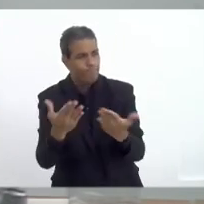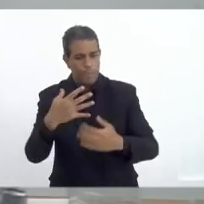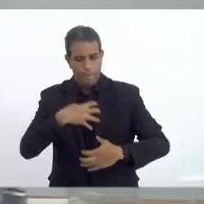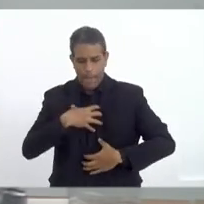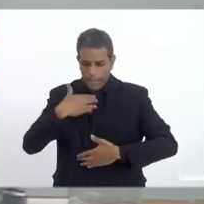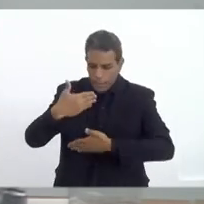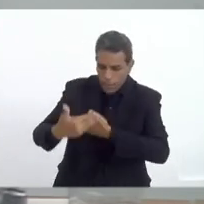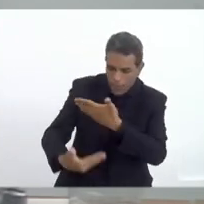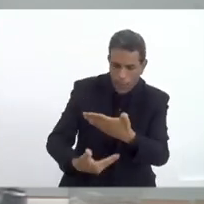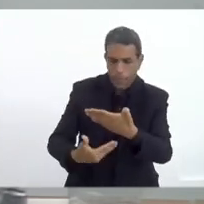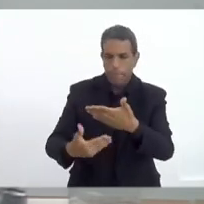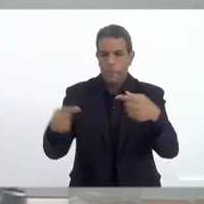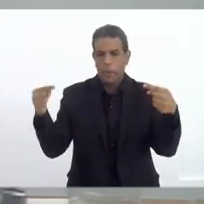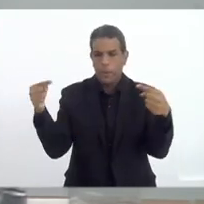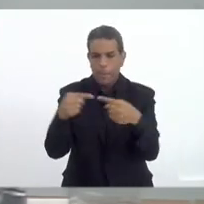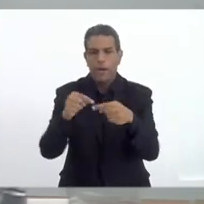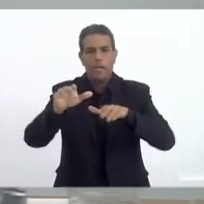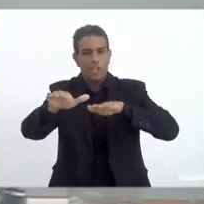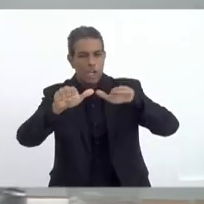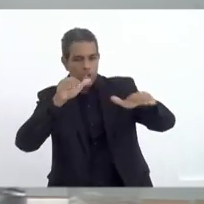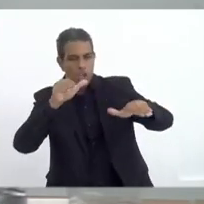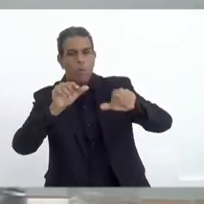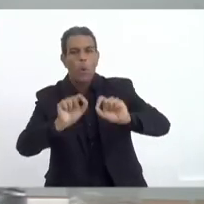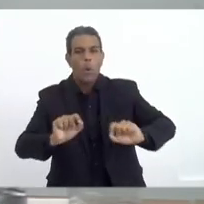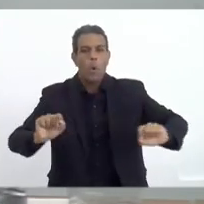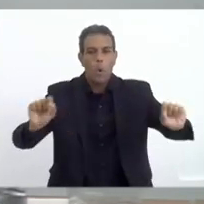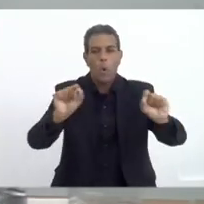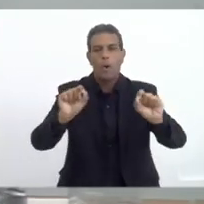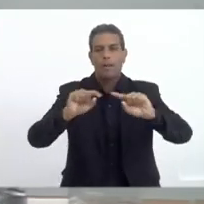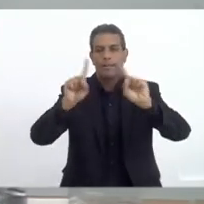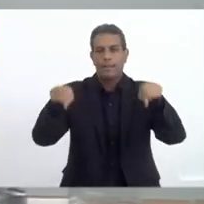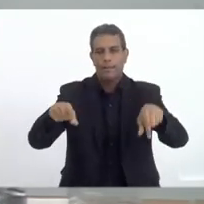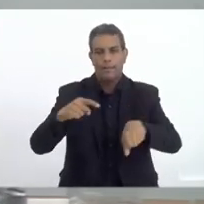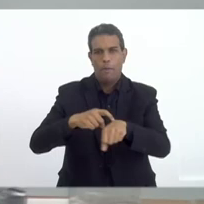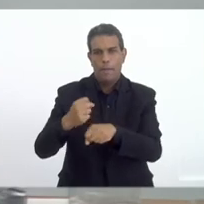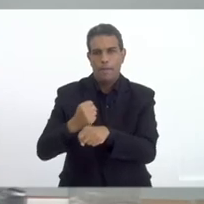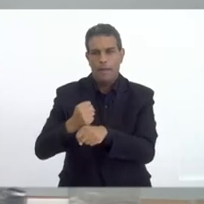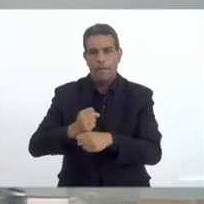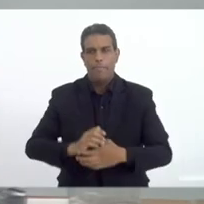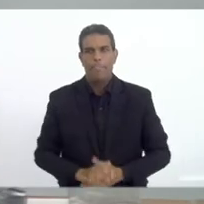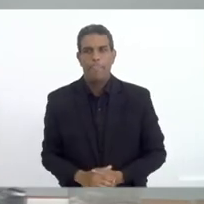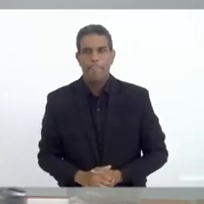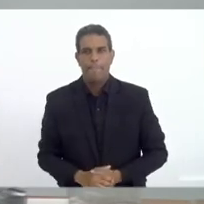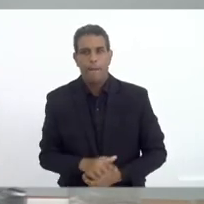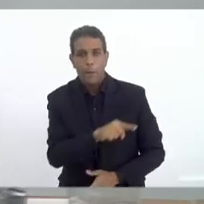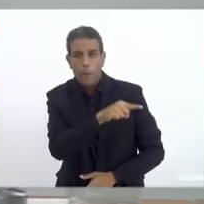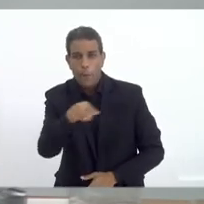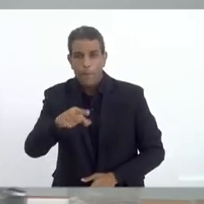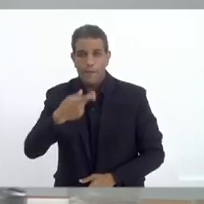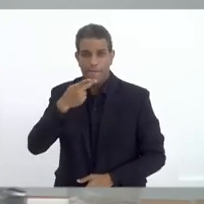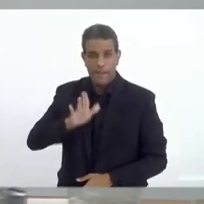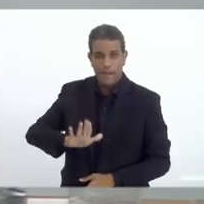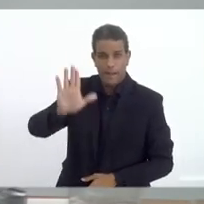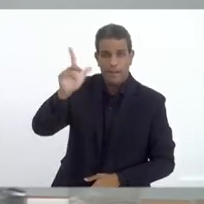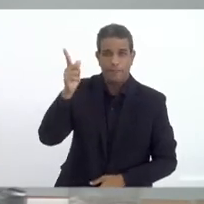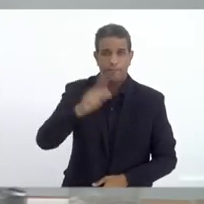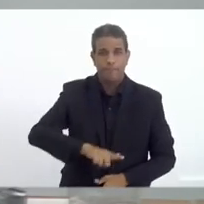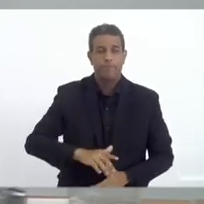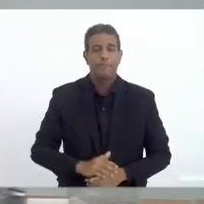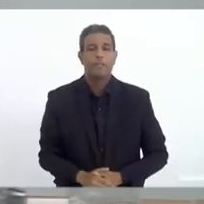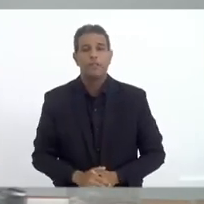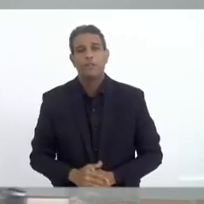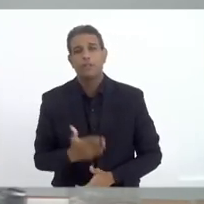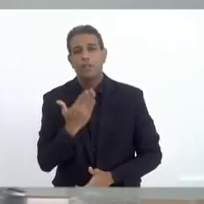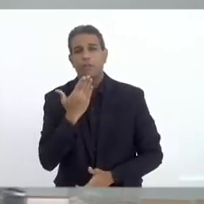ano, compromisso com o Rio Previdência aqui de chamar esses servidores ainda esse ano. Então, mais alguém quer fazer uso da palavra? Eu queria fazer um